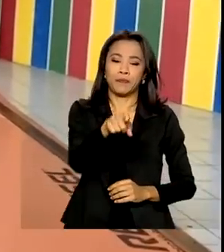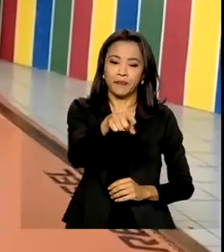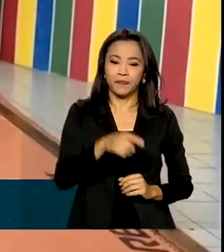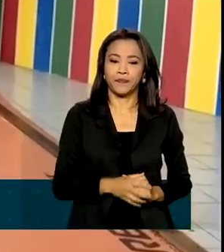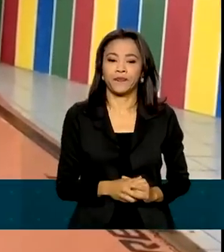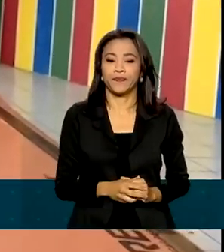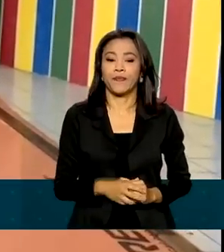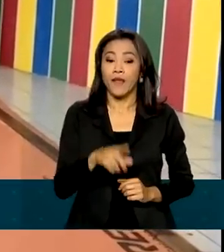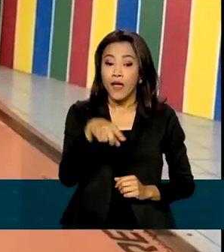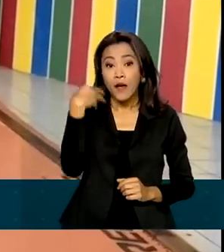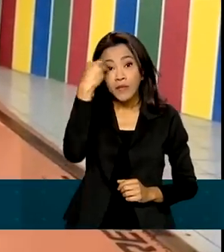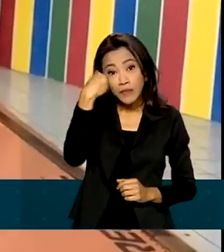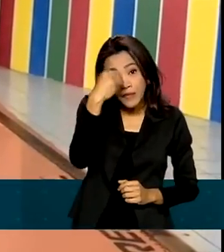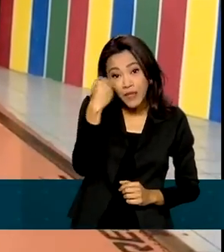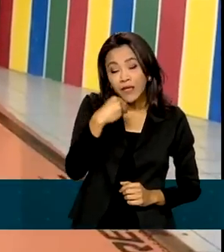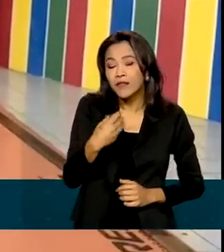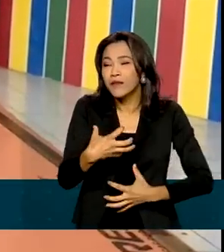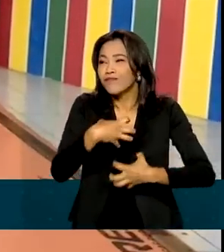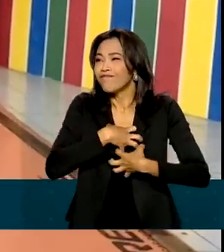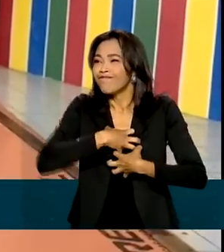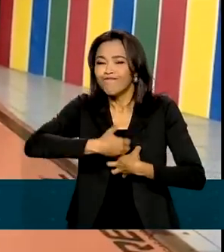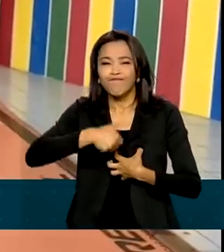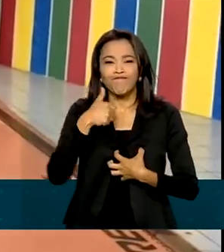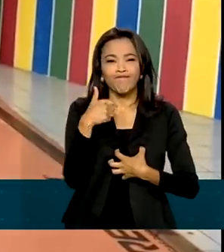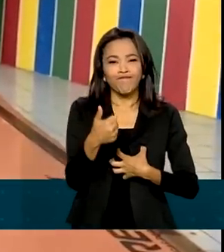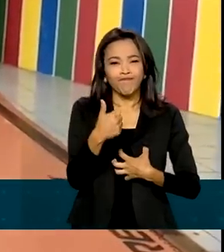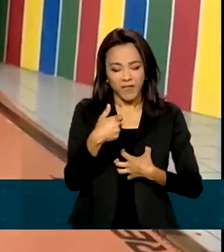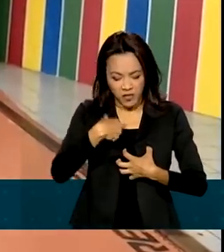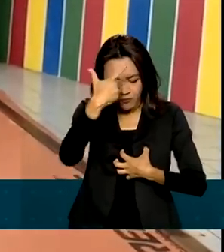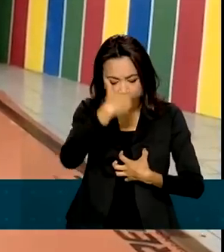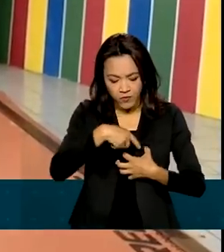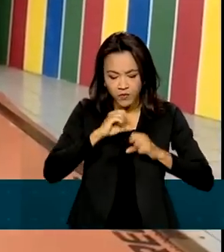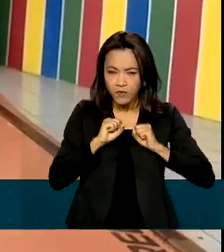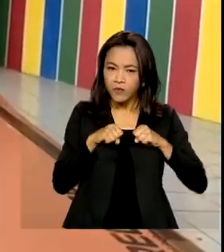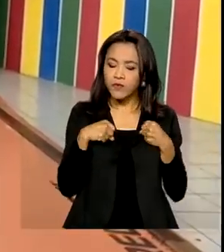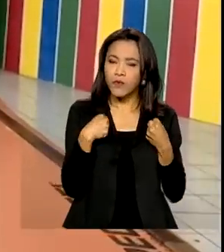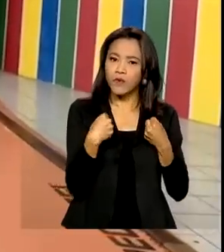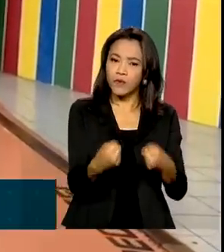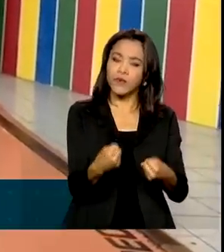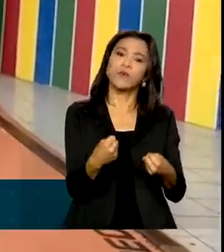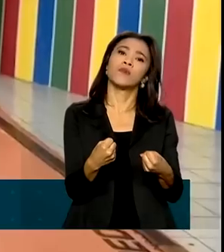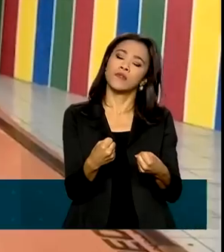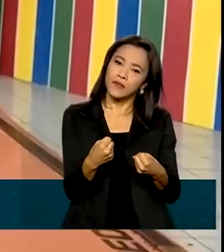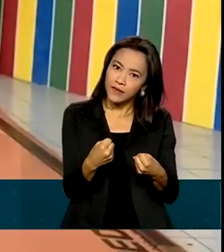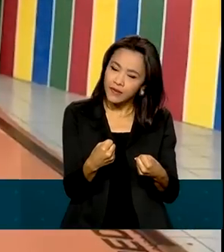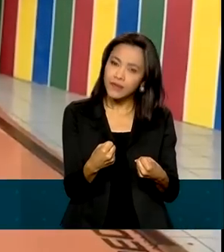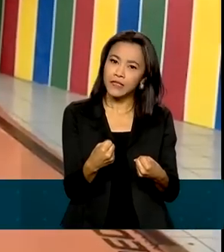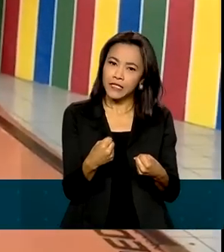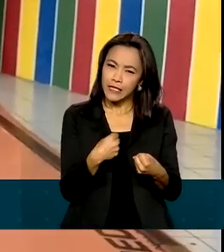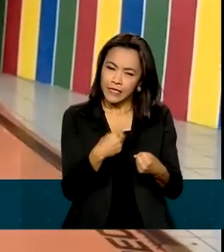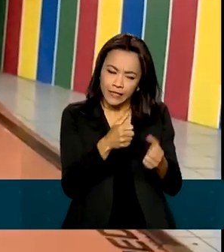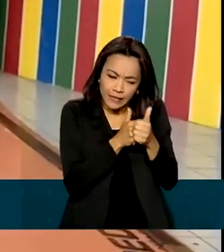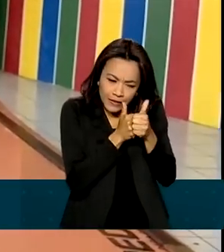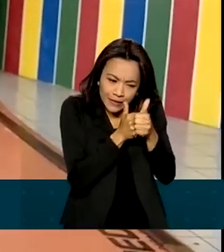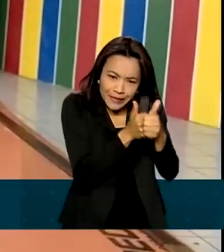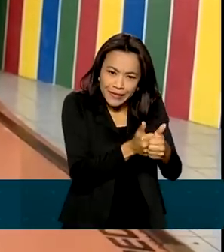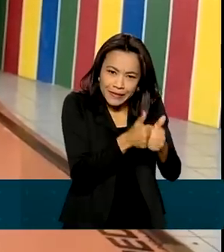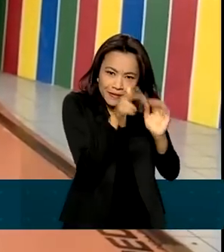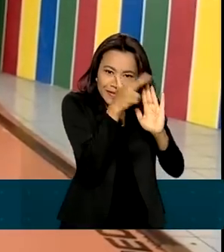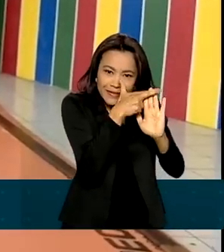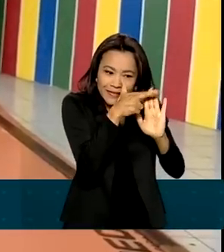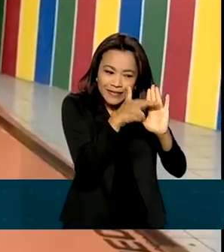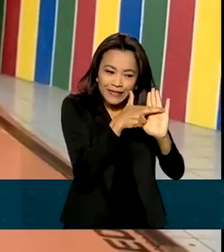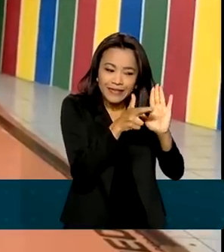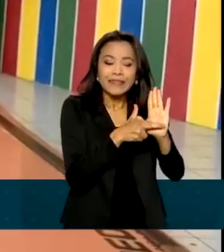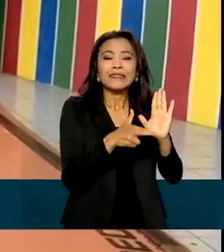de missão cumprida, sabe? Tipo, que foi todo esforço, toda a disciplina valeu a pena.